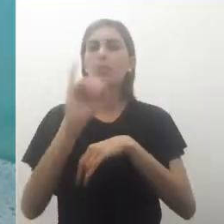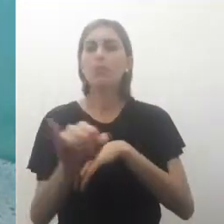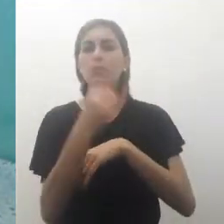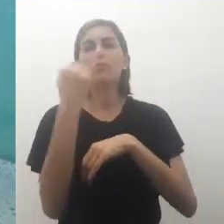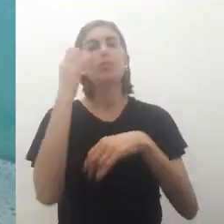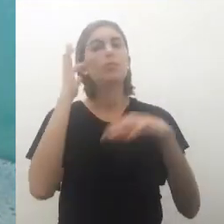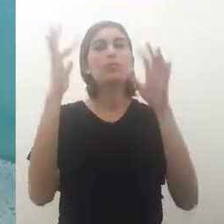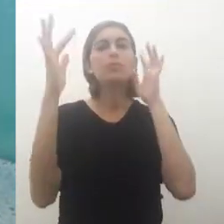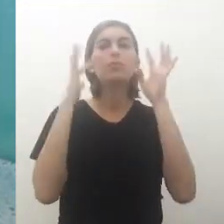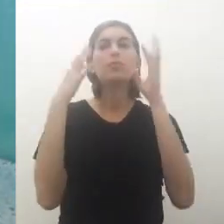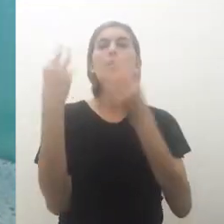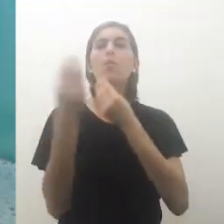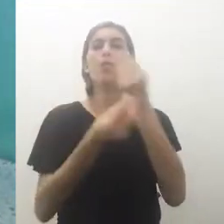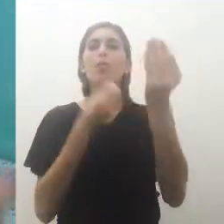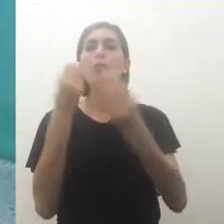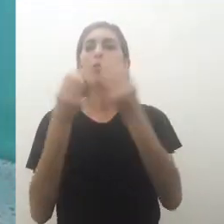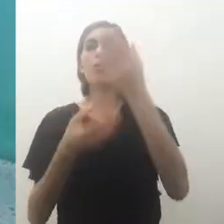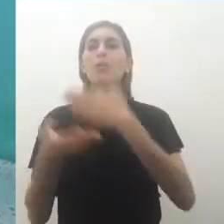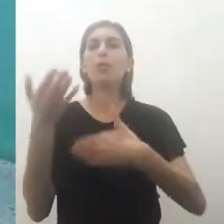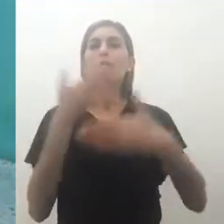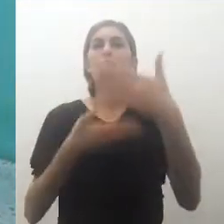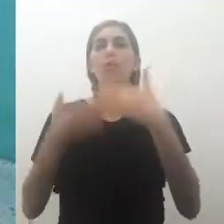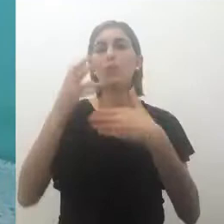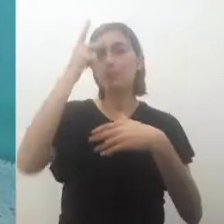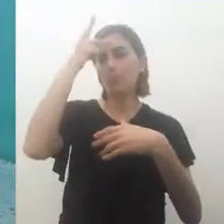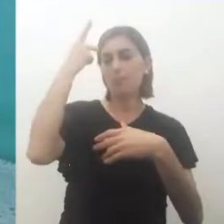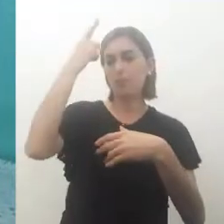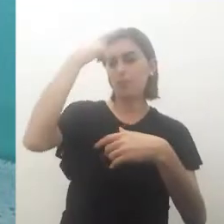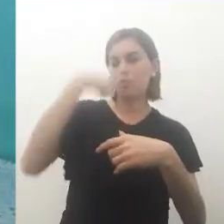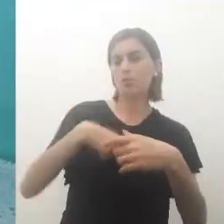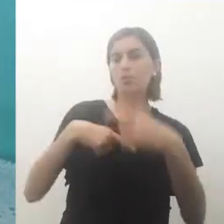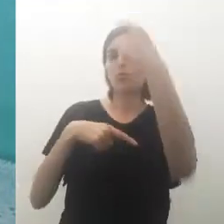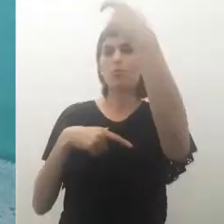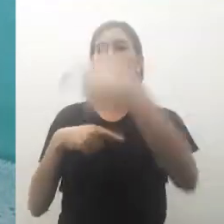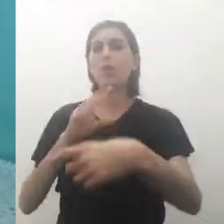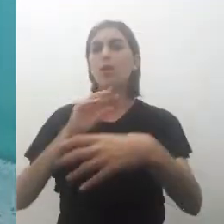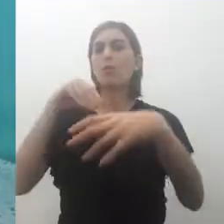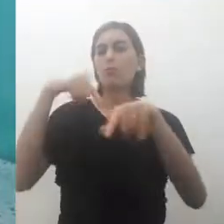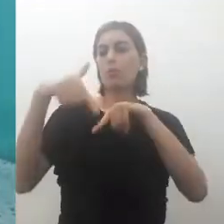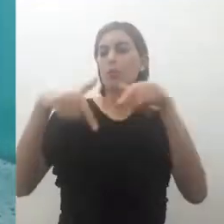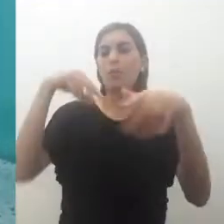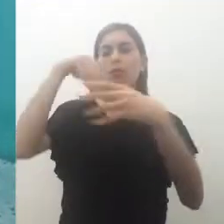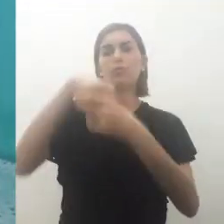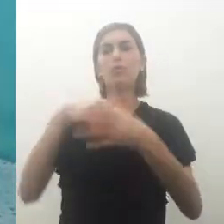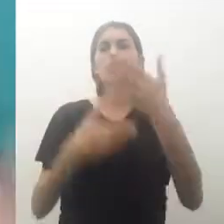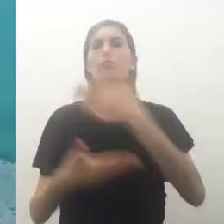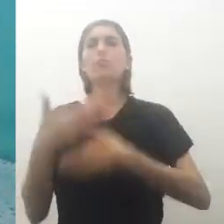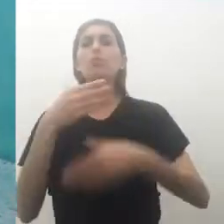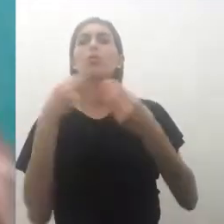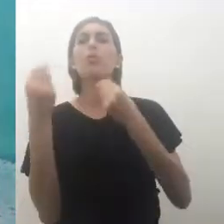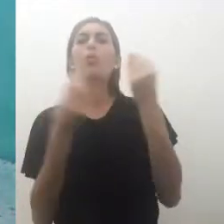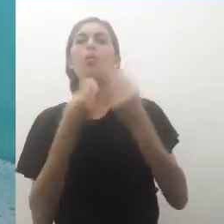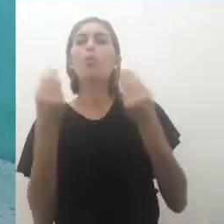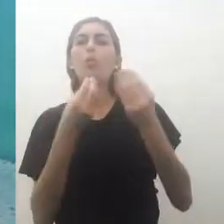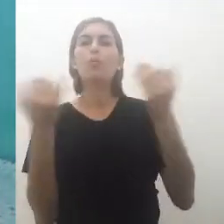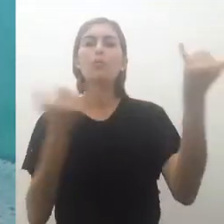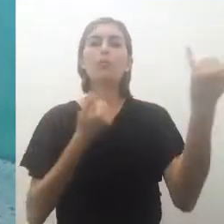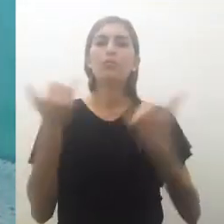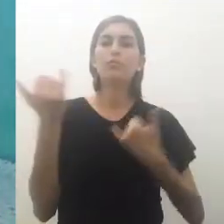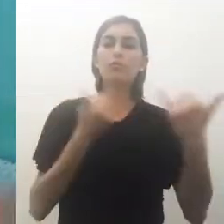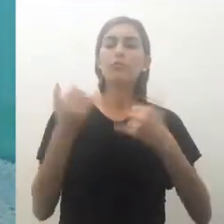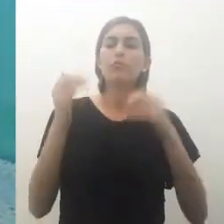gente pensar a questão da relação interpessoal dentro das organizações, no nosso caso, dentro das unidades de informação,